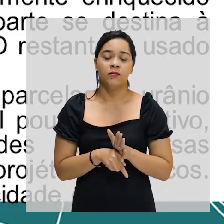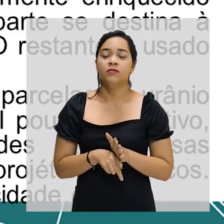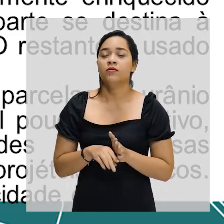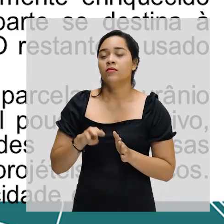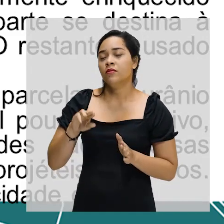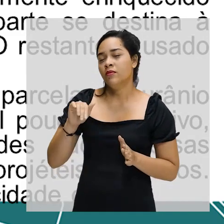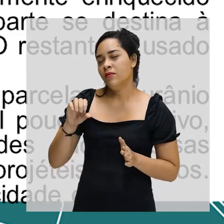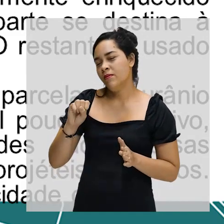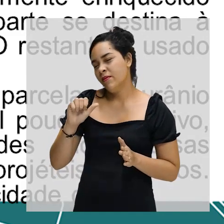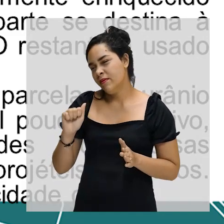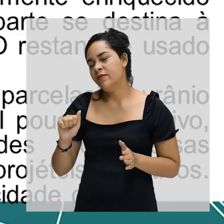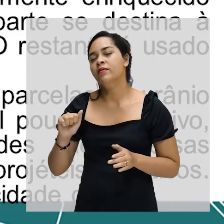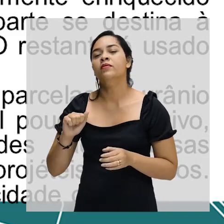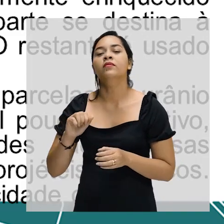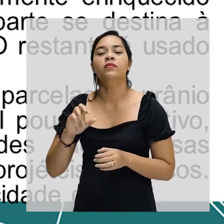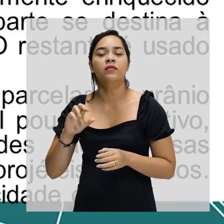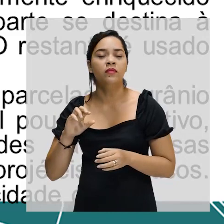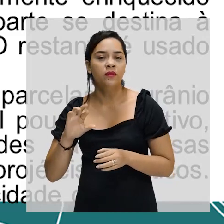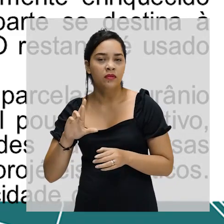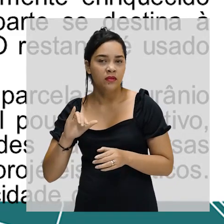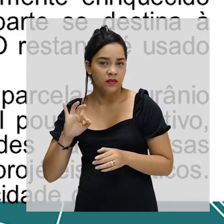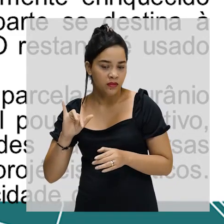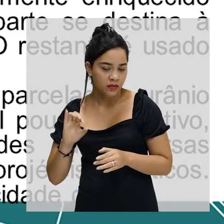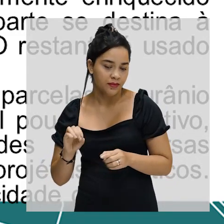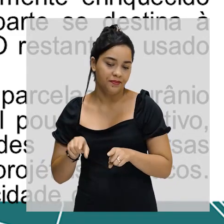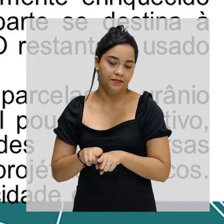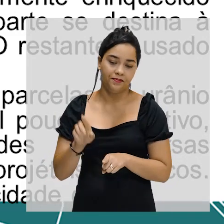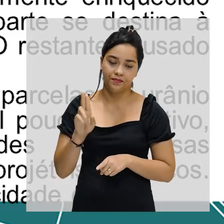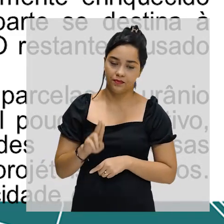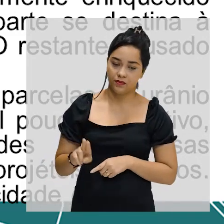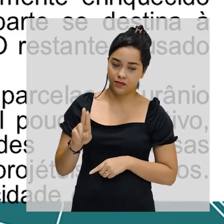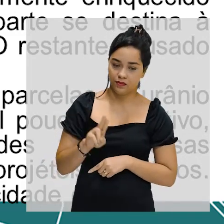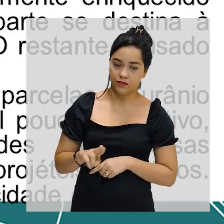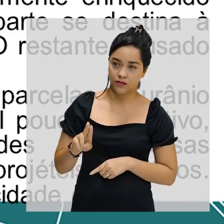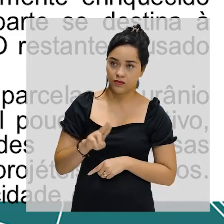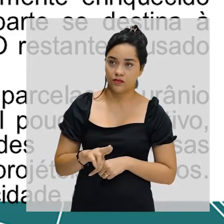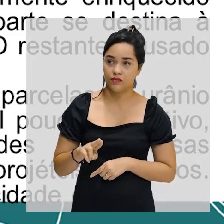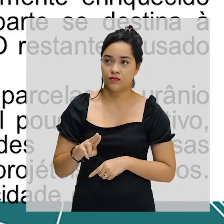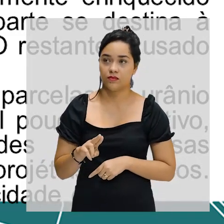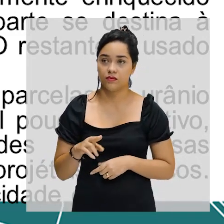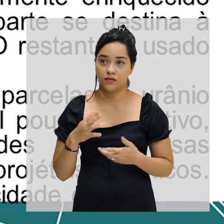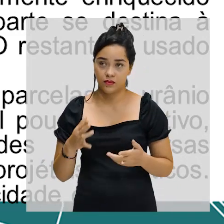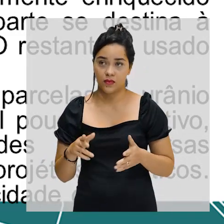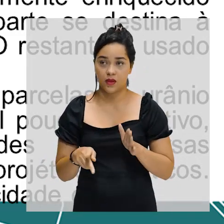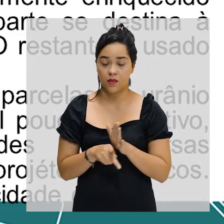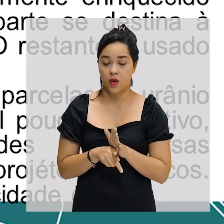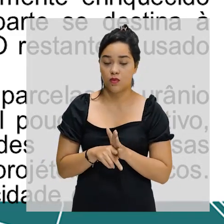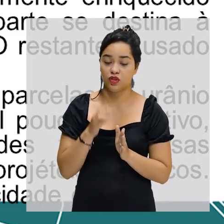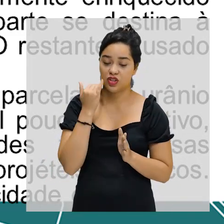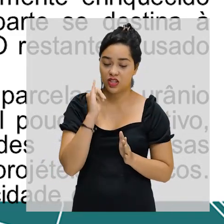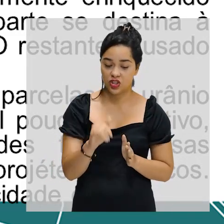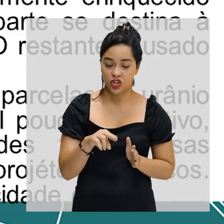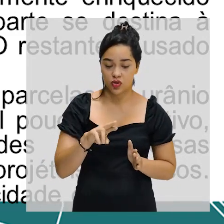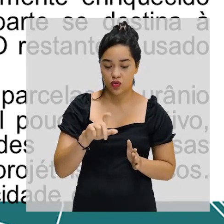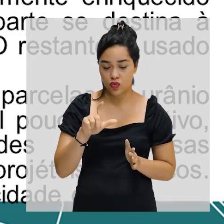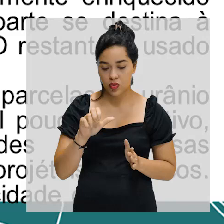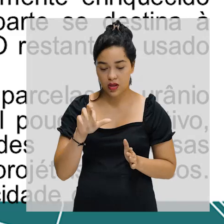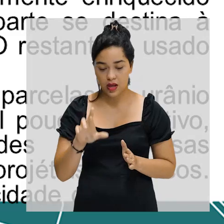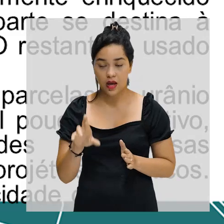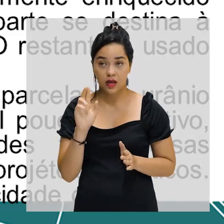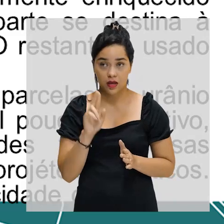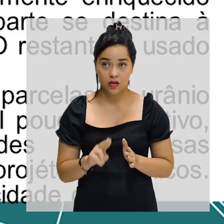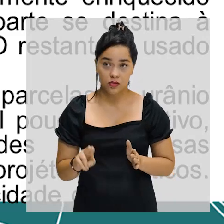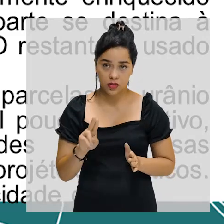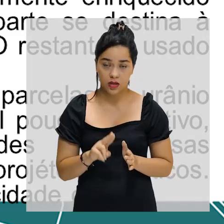crítica, certo? Tanto para o uso civil, né, que é a geração de energia nuclear, que é utilizado